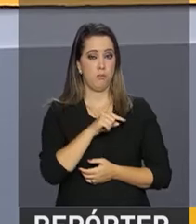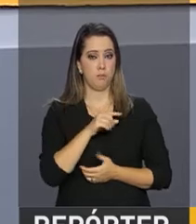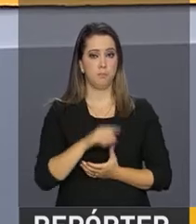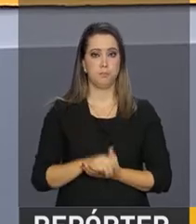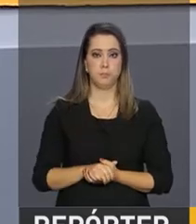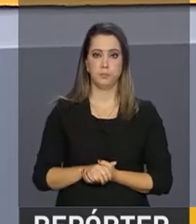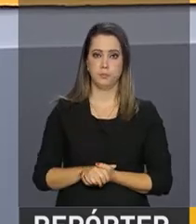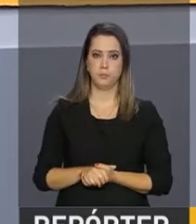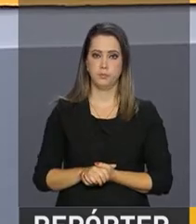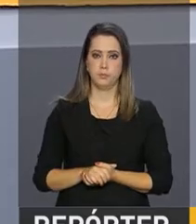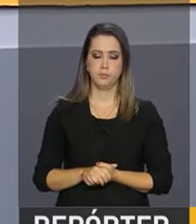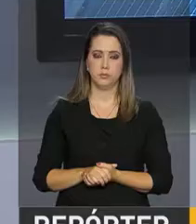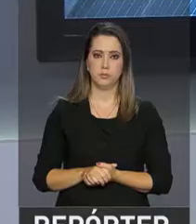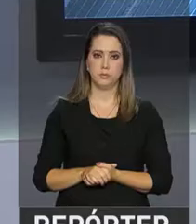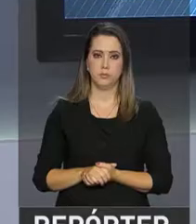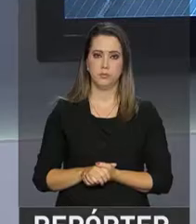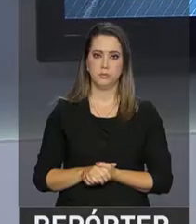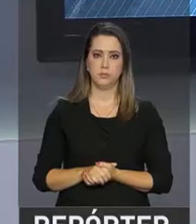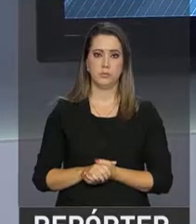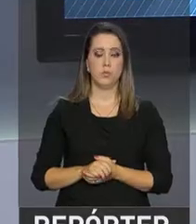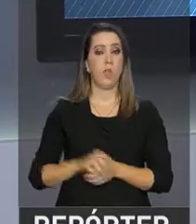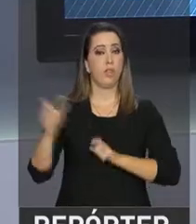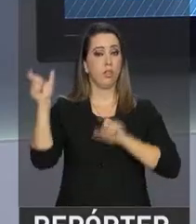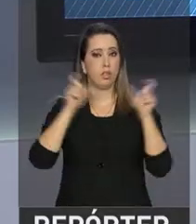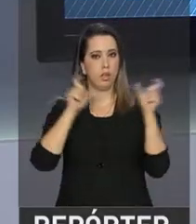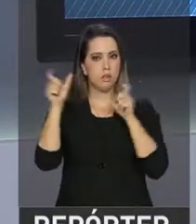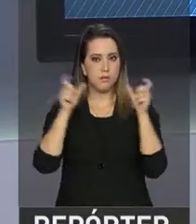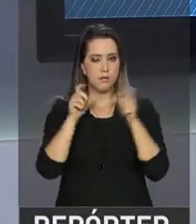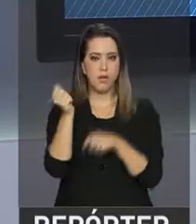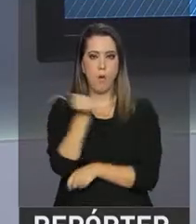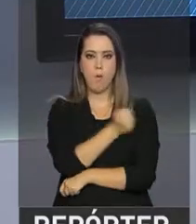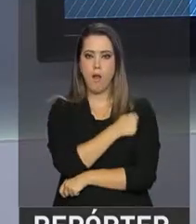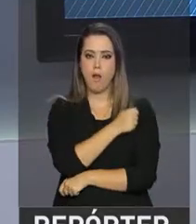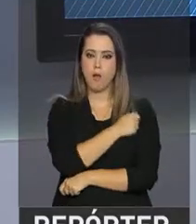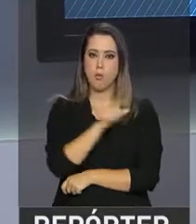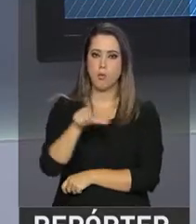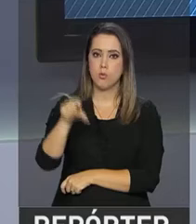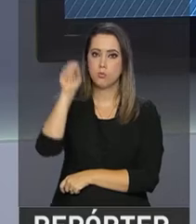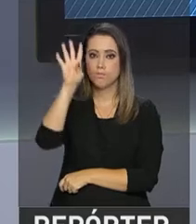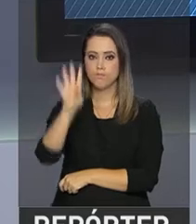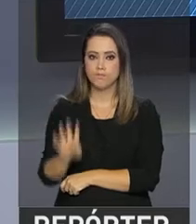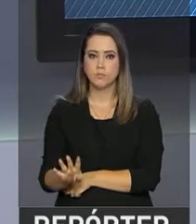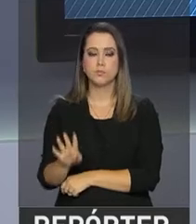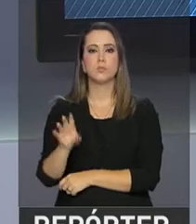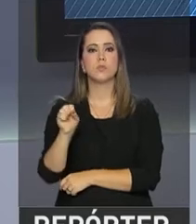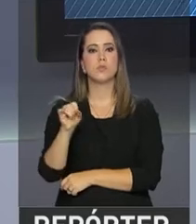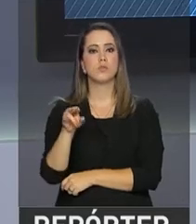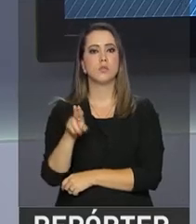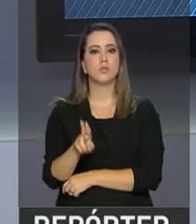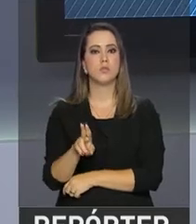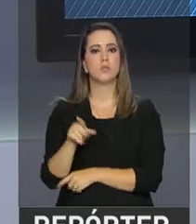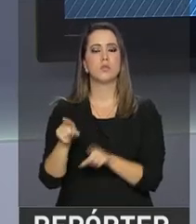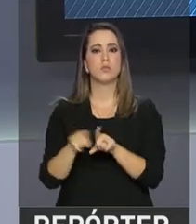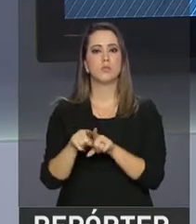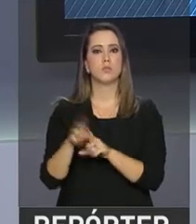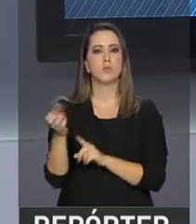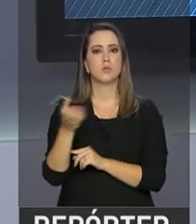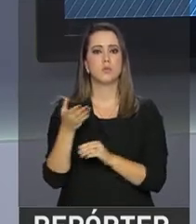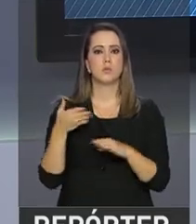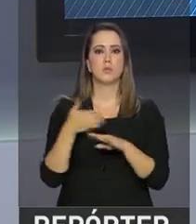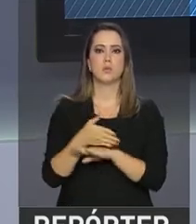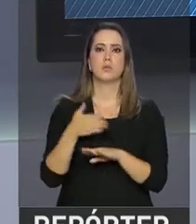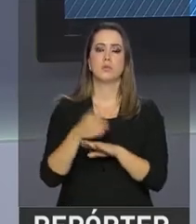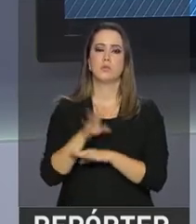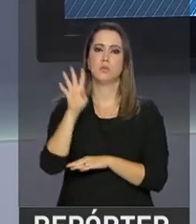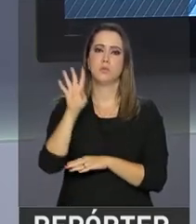cultura.gov.br atenção estudantes selecionados na primeira chamada do sisu e também os interessados em participar